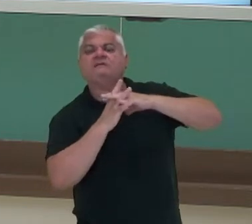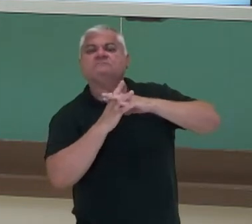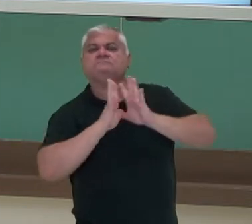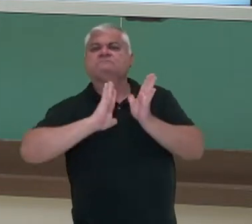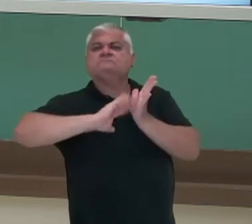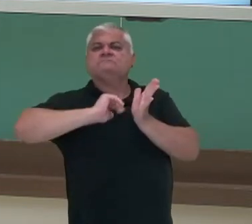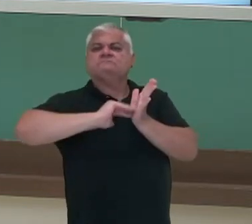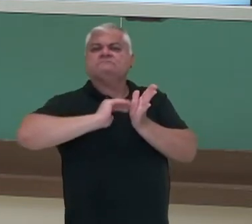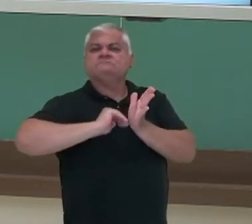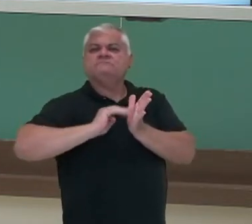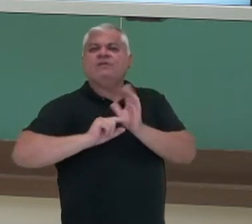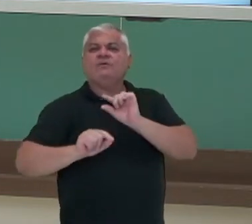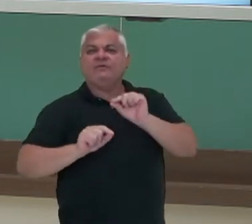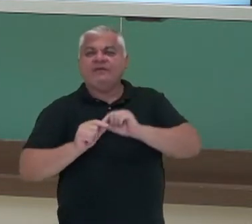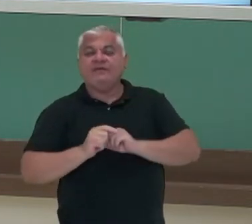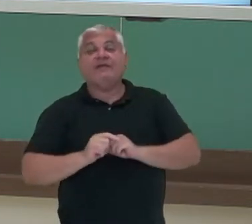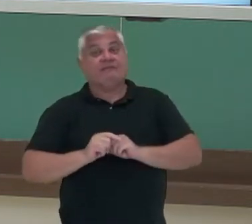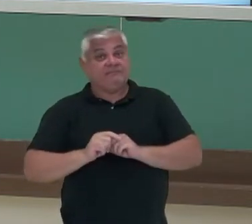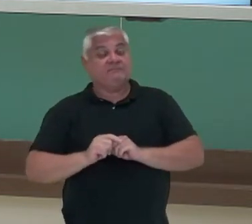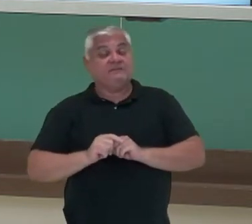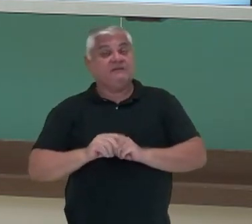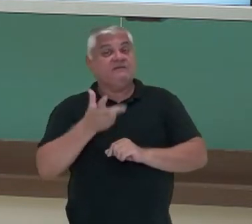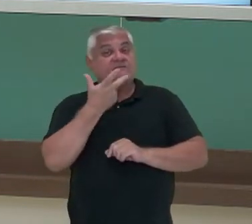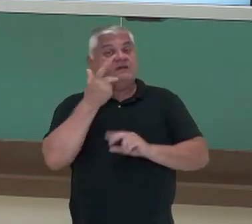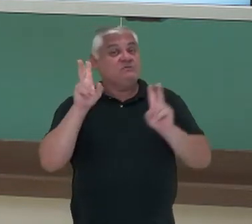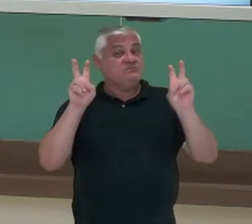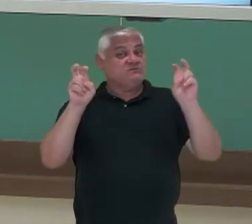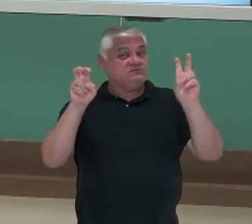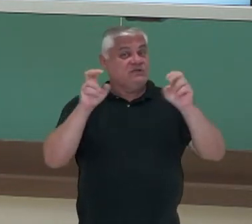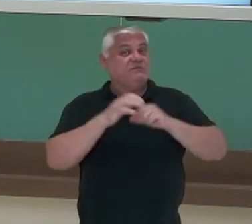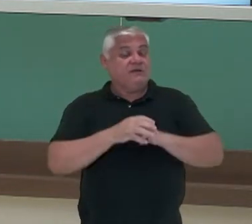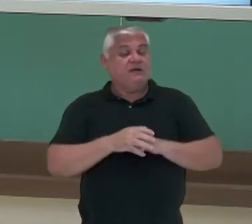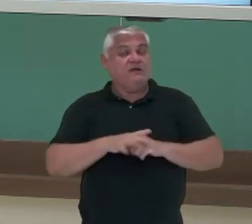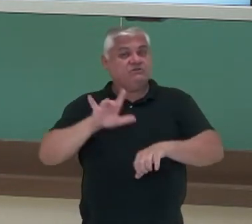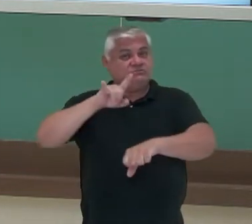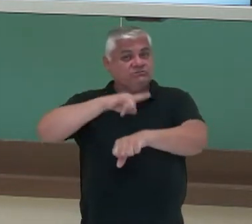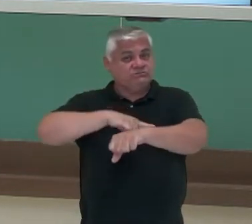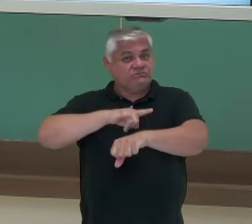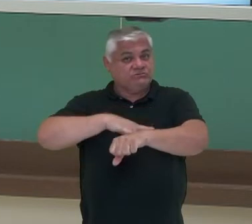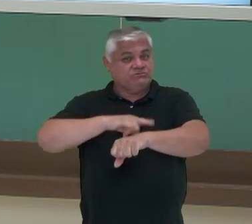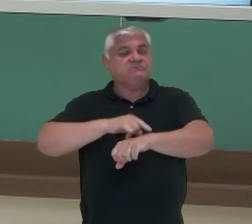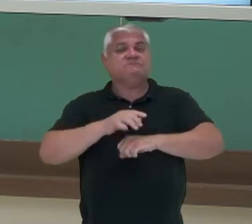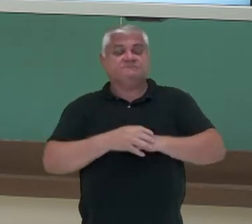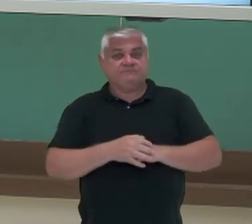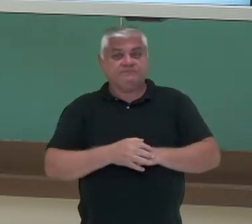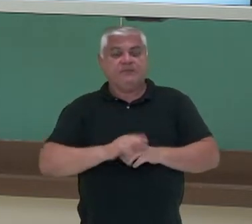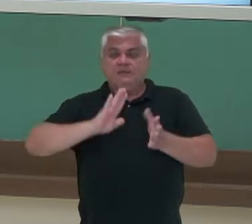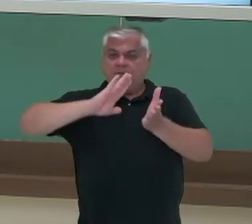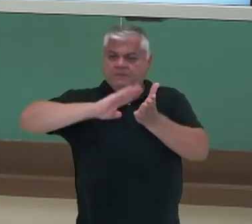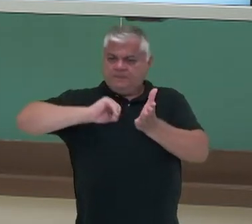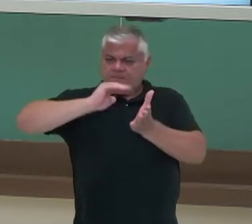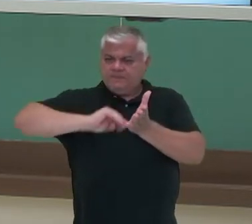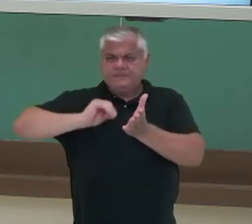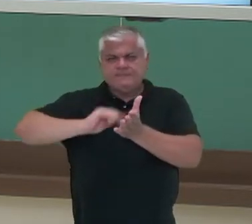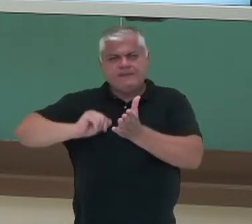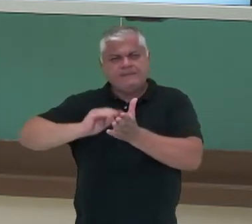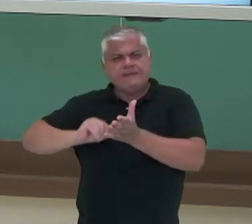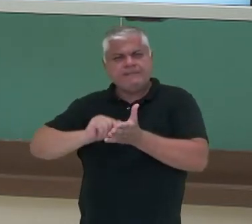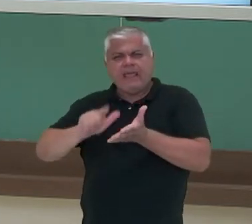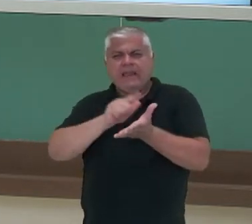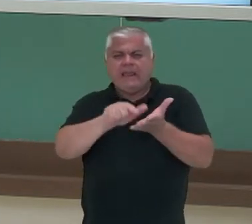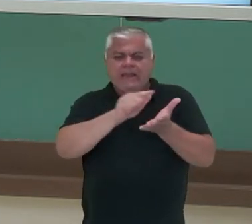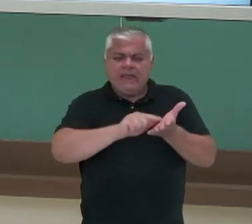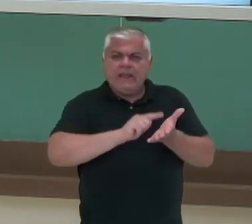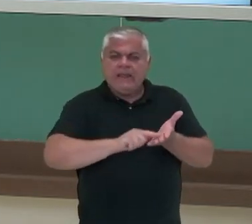nosso corpo, especificamente quando nós estamos falando aqui do sistema urinário? Então, nós estamos eliminando ou